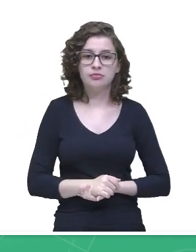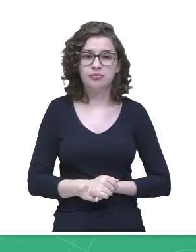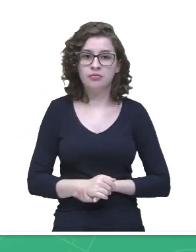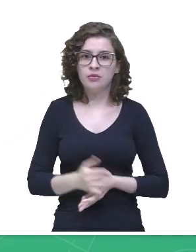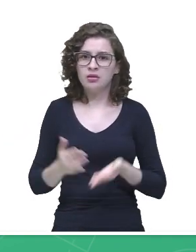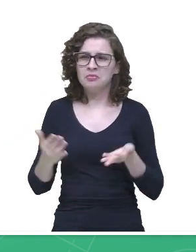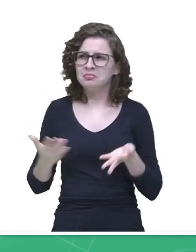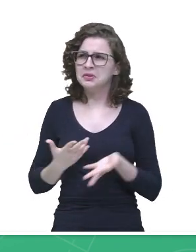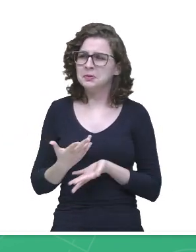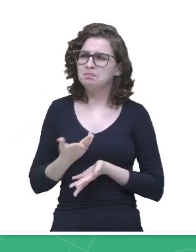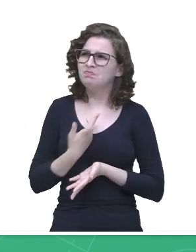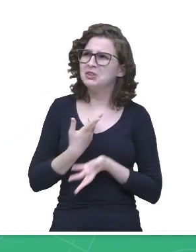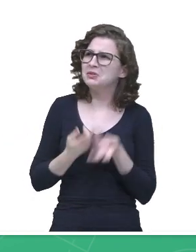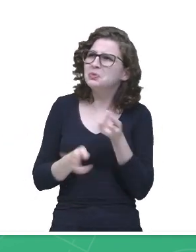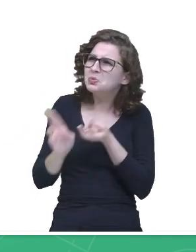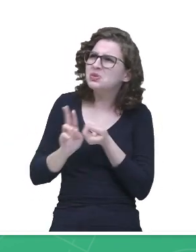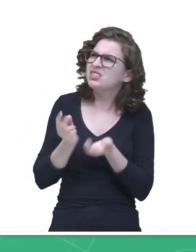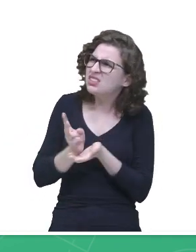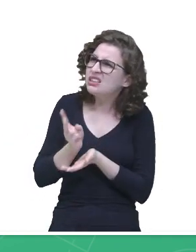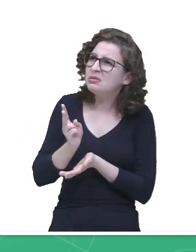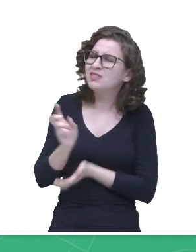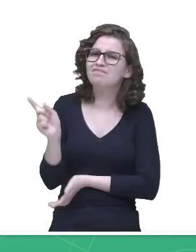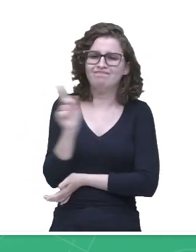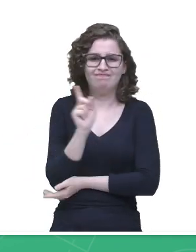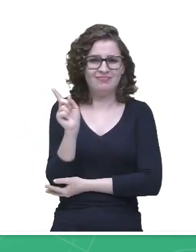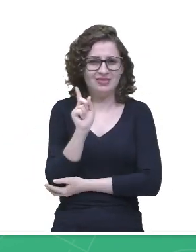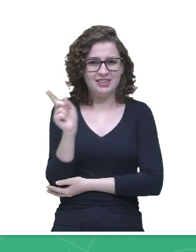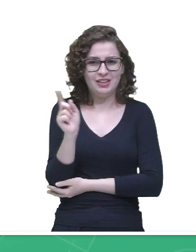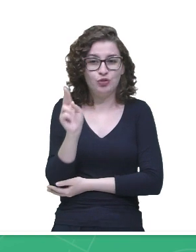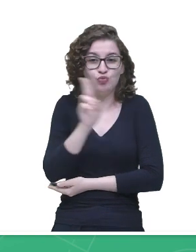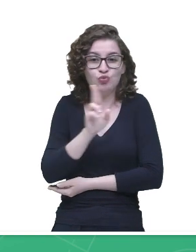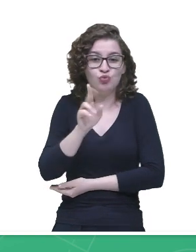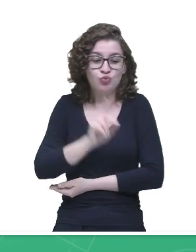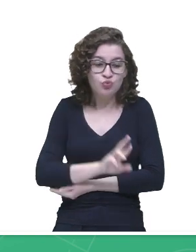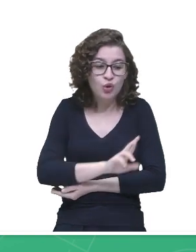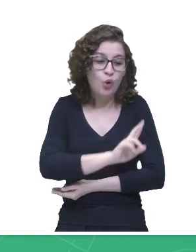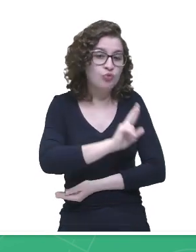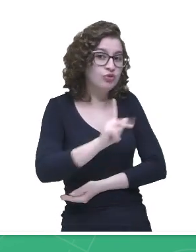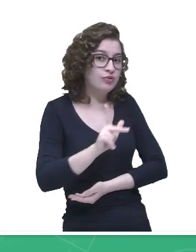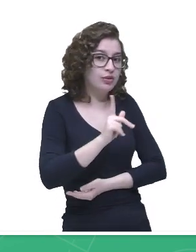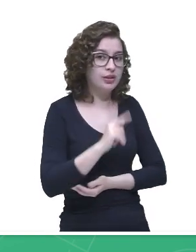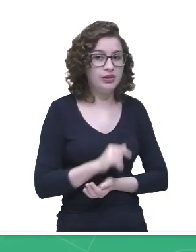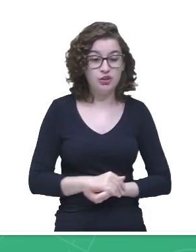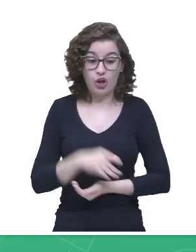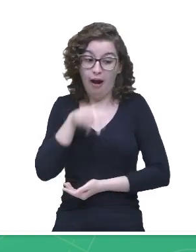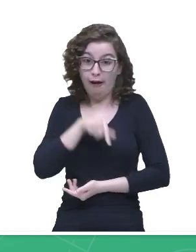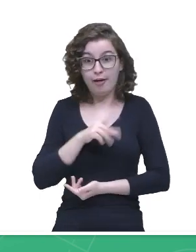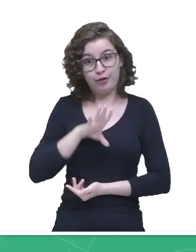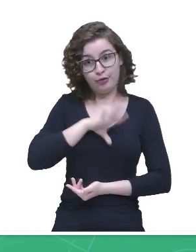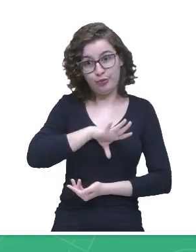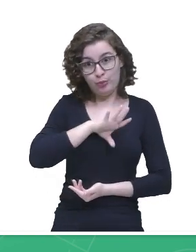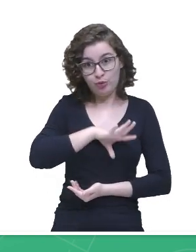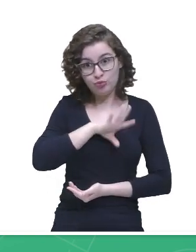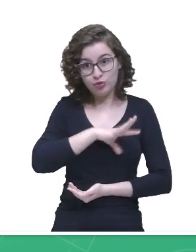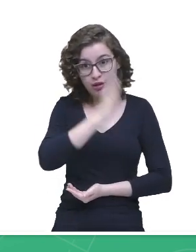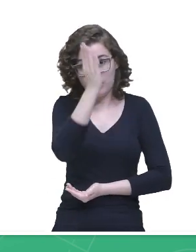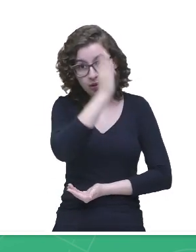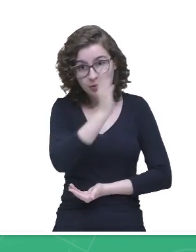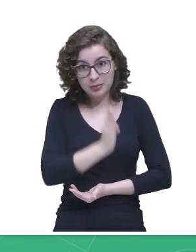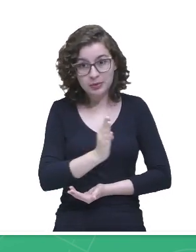nós preferimos o auxiliar ter, para trabalhar com o verbo no particípio aqui no Brasil, pelo menos no caso do Brasil. Mas na